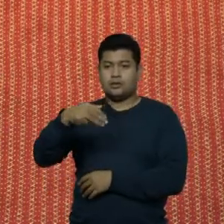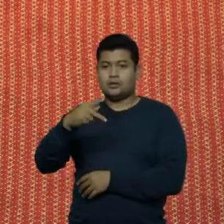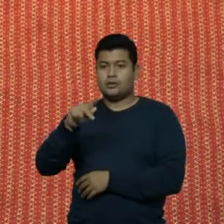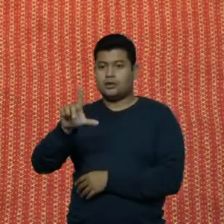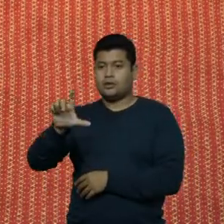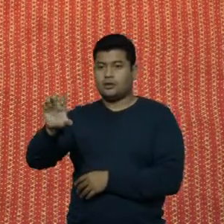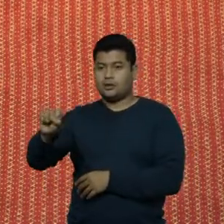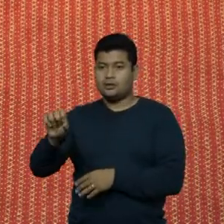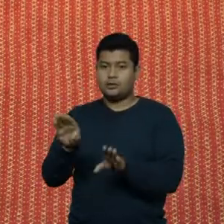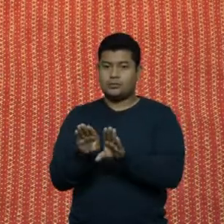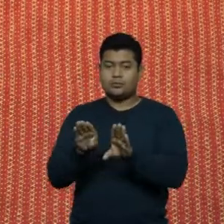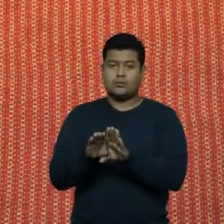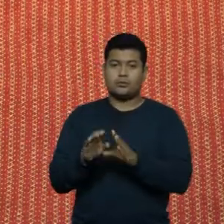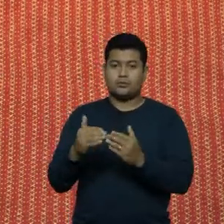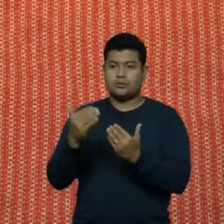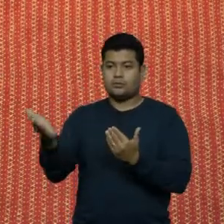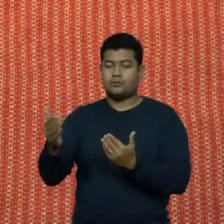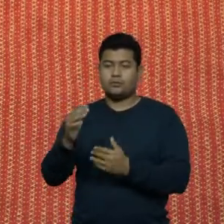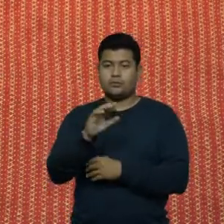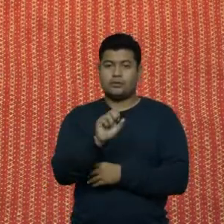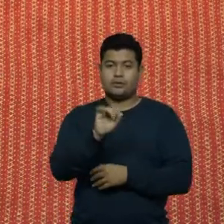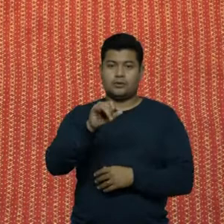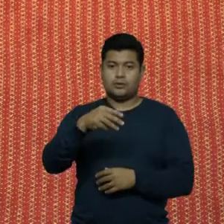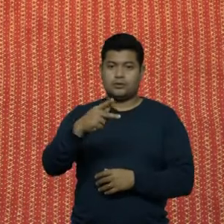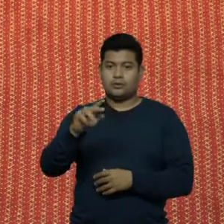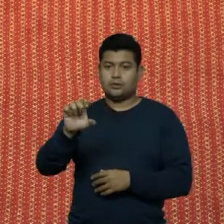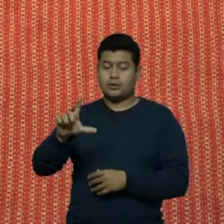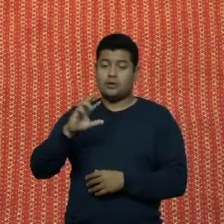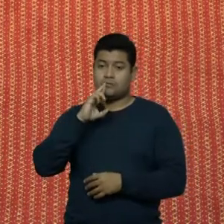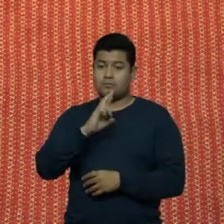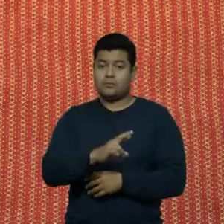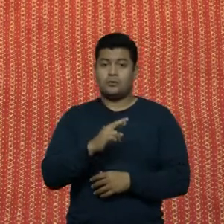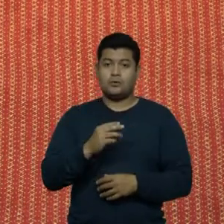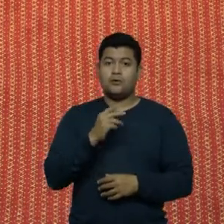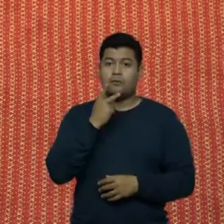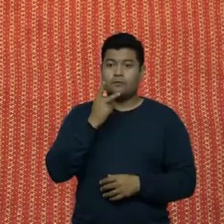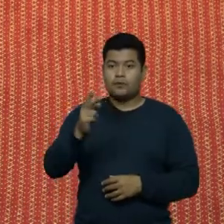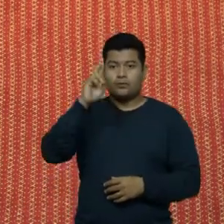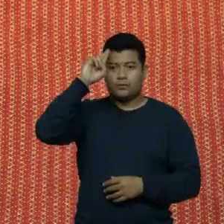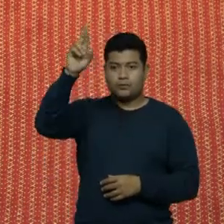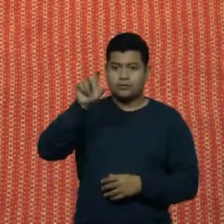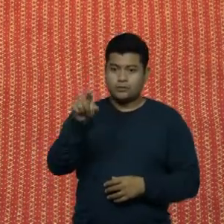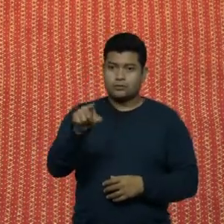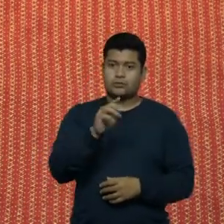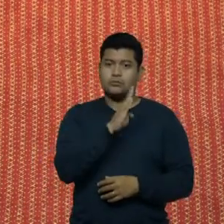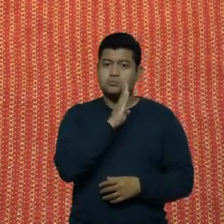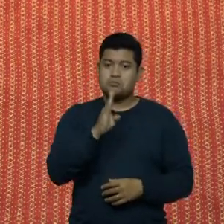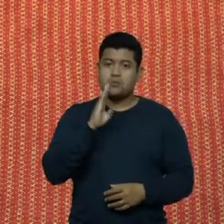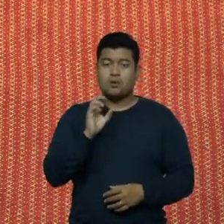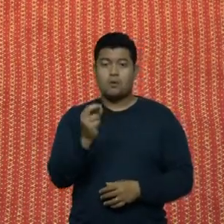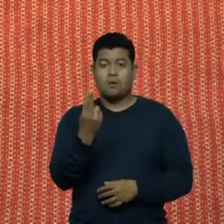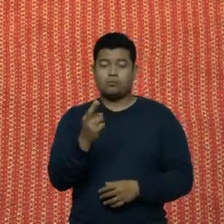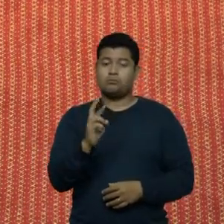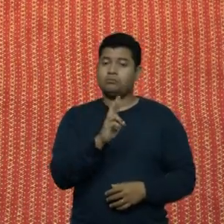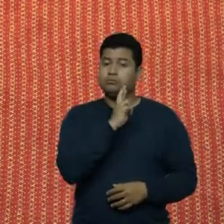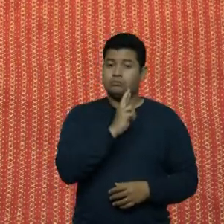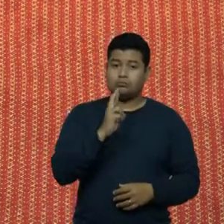Essa é a resposta e eu queria falar também para os donos de bares e restaurantes olha